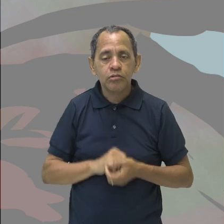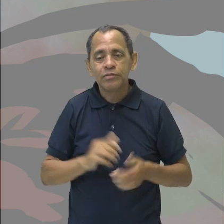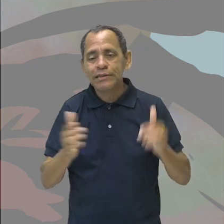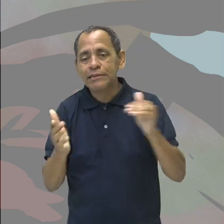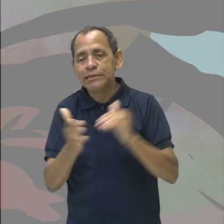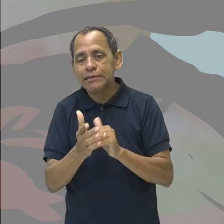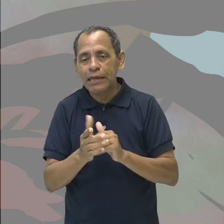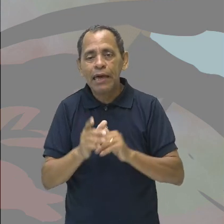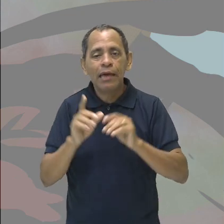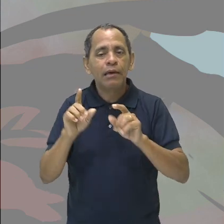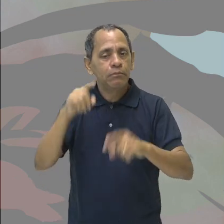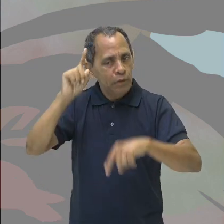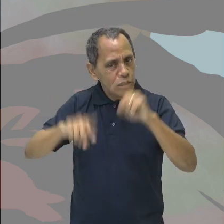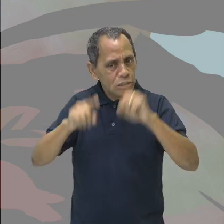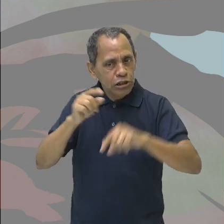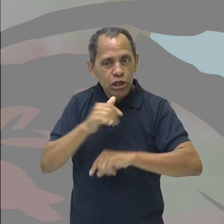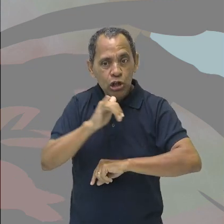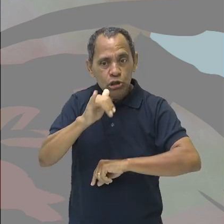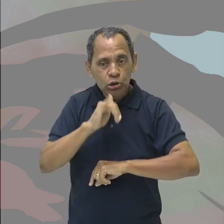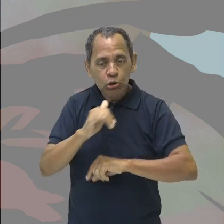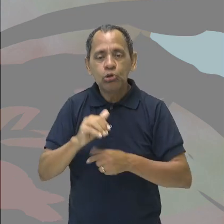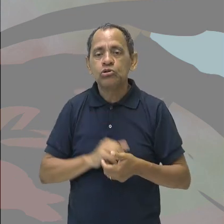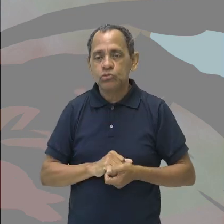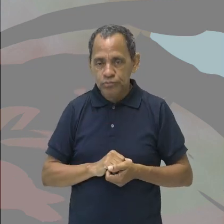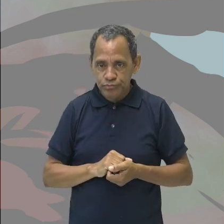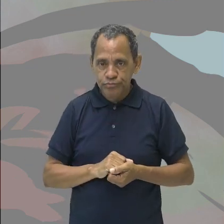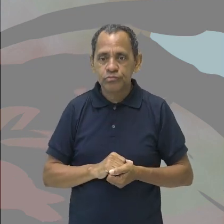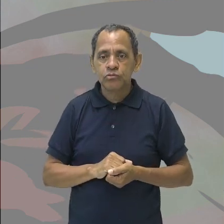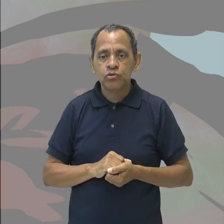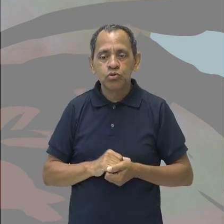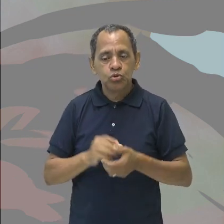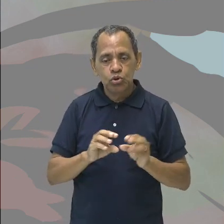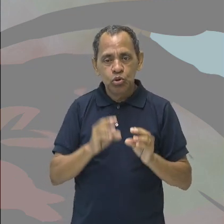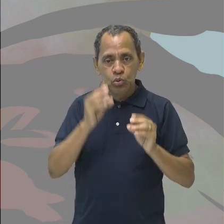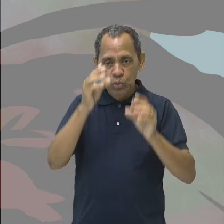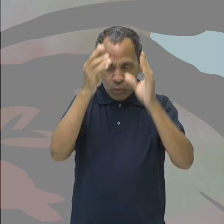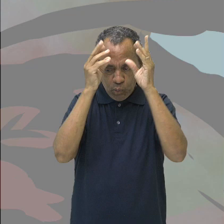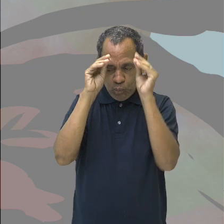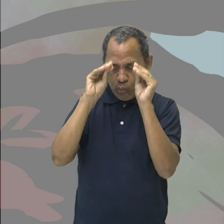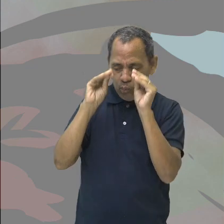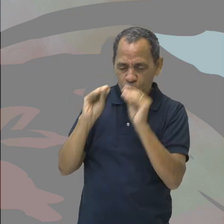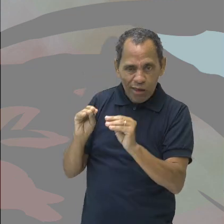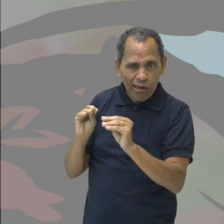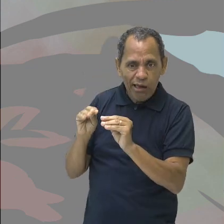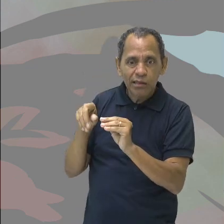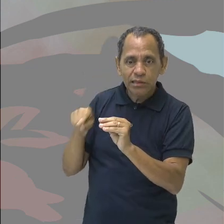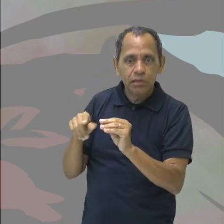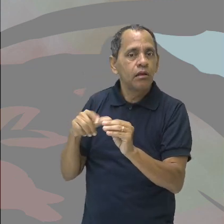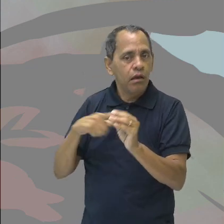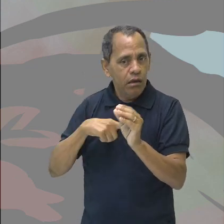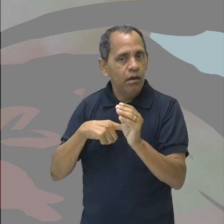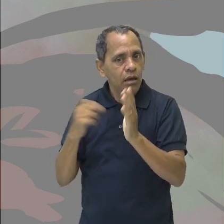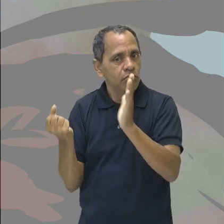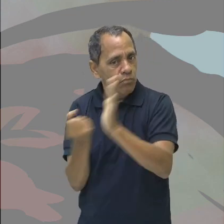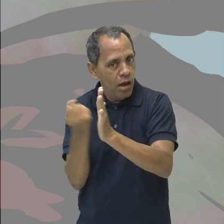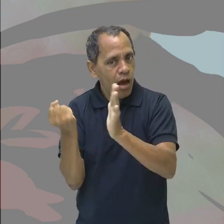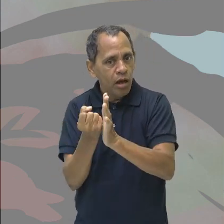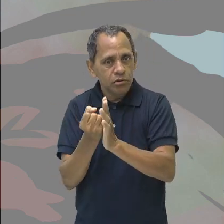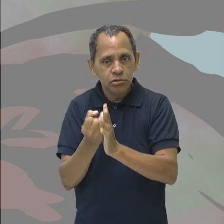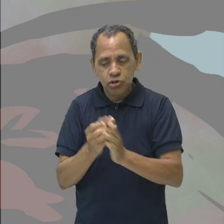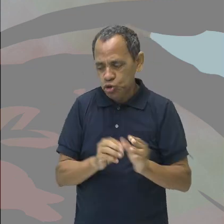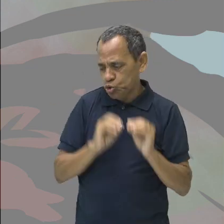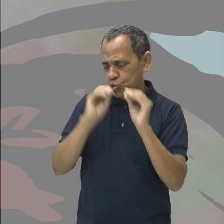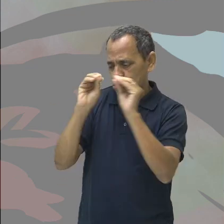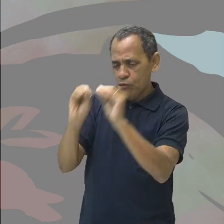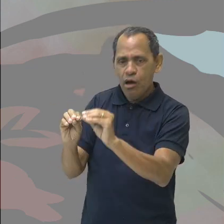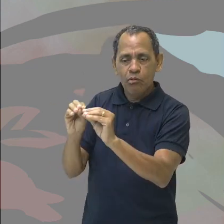usamos mais. Tudo que descartamos tem um impacto no meio ambiente. Quando jogamos algo fora, ele não